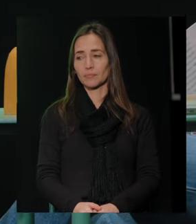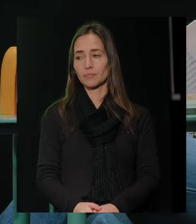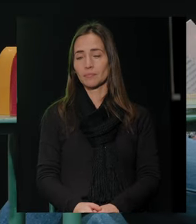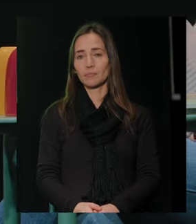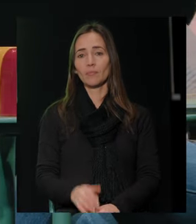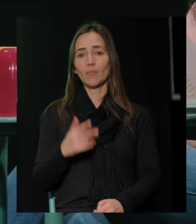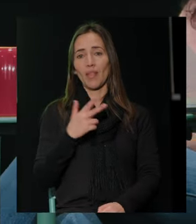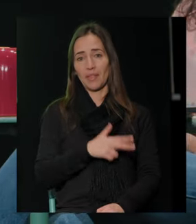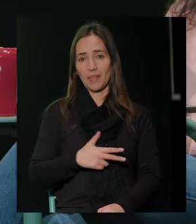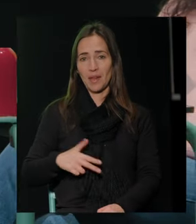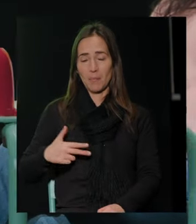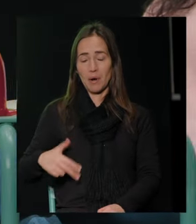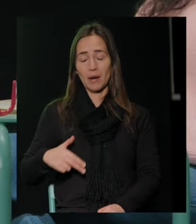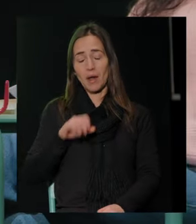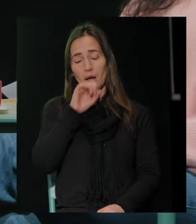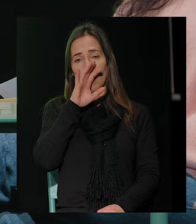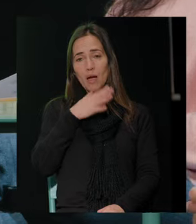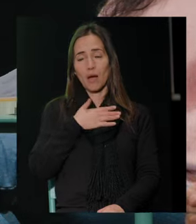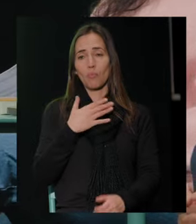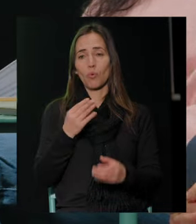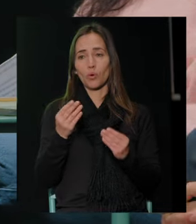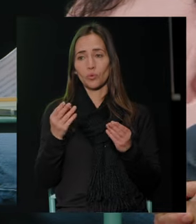Na Dinamarca, impressionou-me bastante.